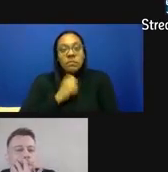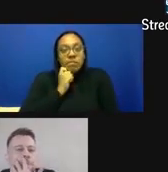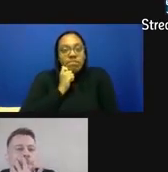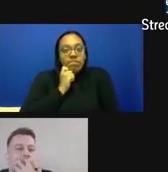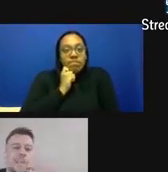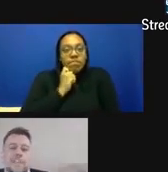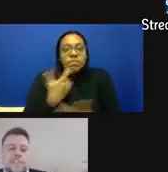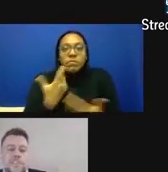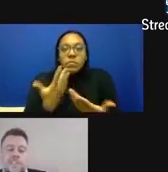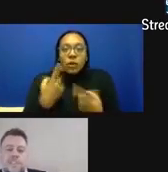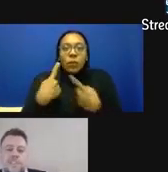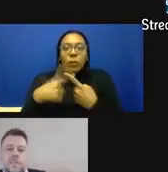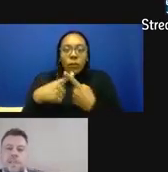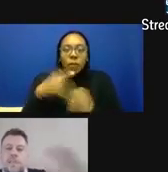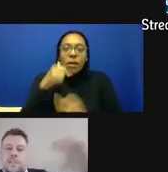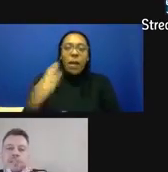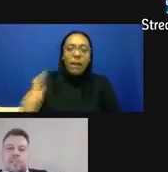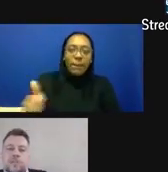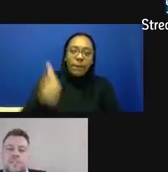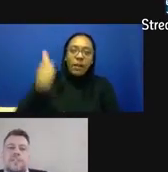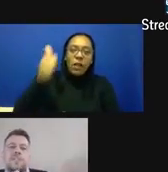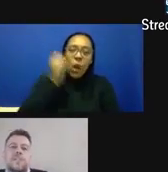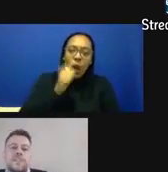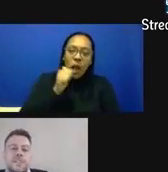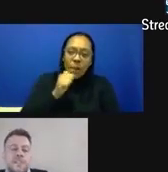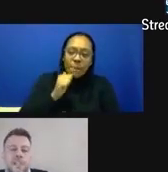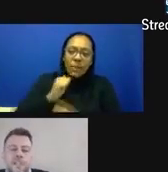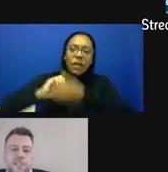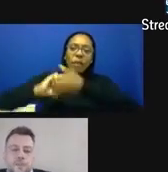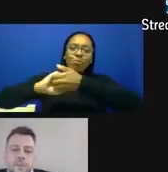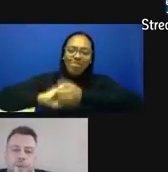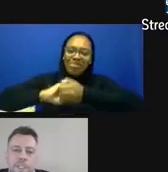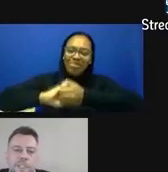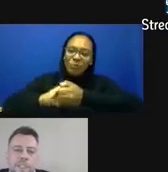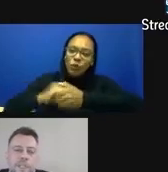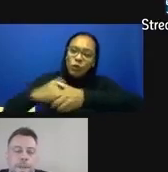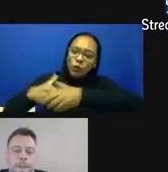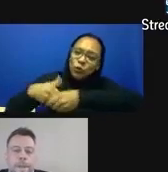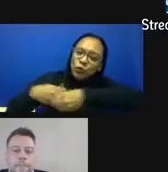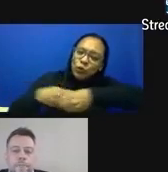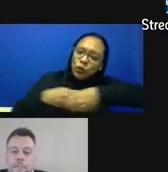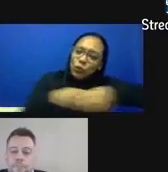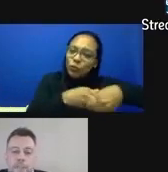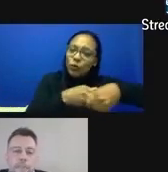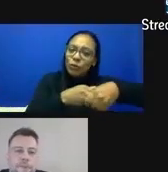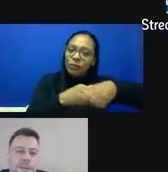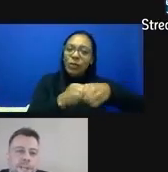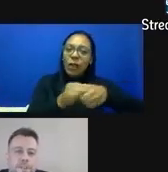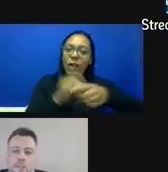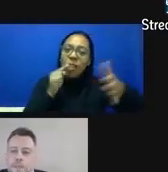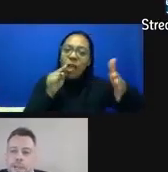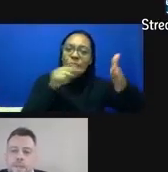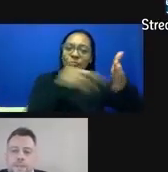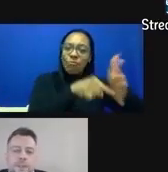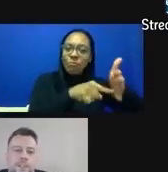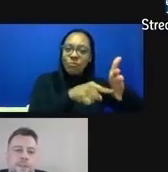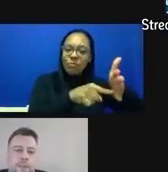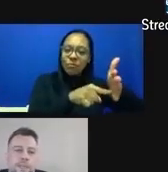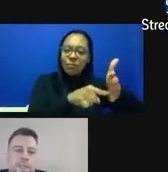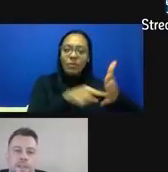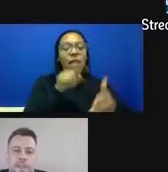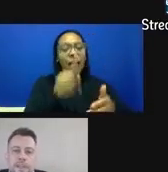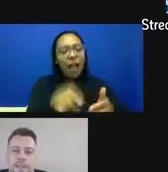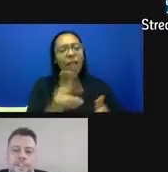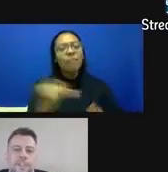vai lá a melhor amiga de mão dada, às vezes criancinha pequenininha, às vezes adolescente de 16, 17 anos, não importa a idade. Então, sempre falar isso, Gabriela, é